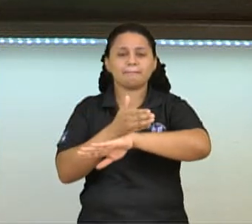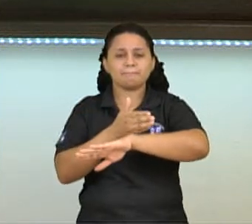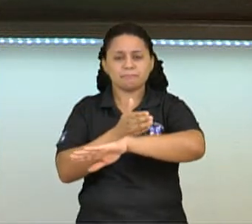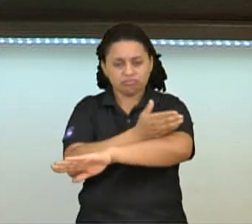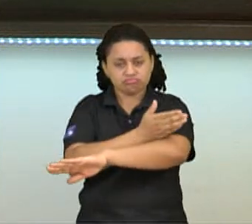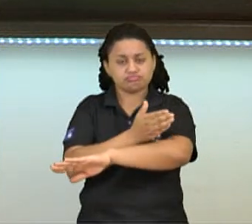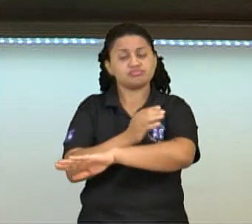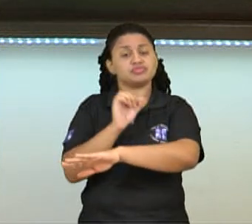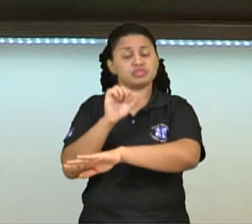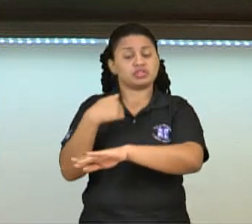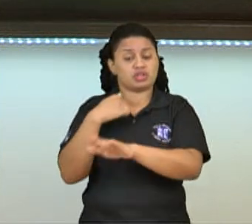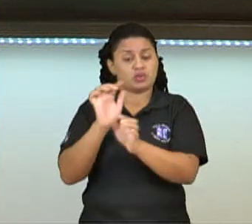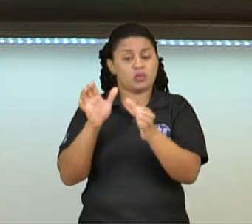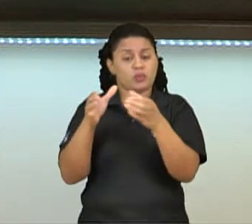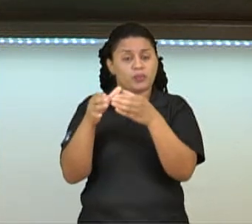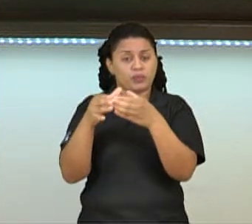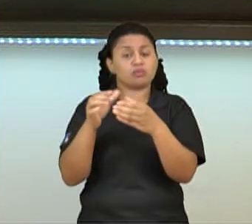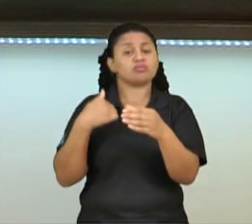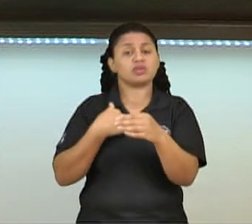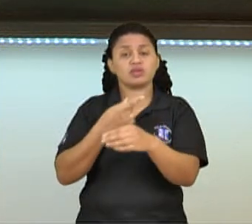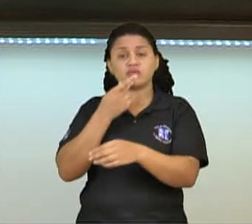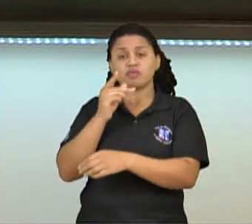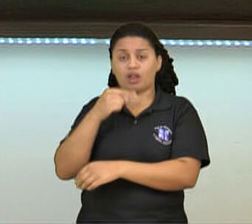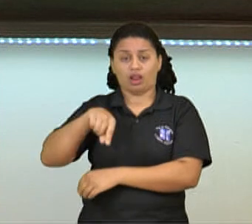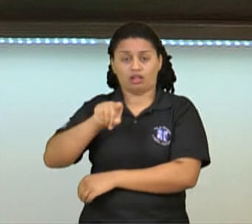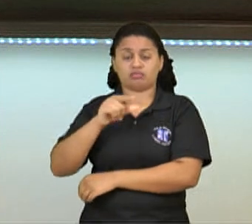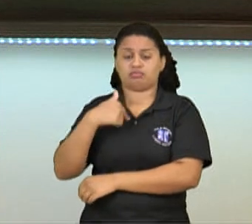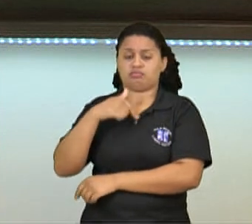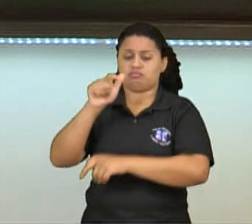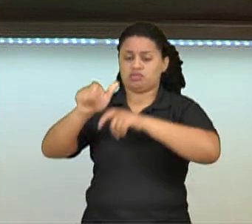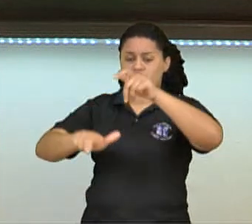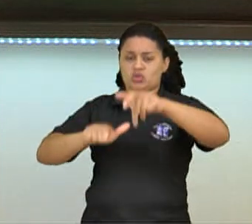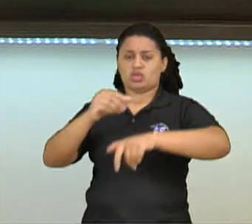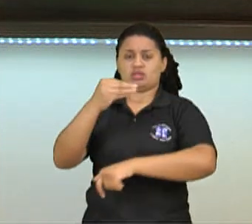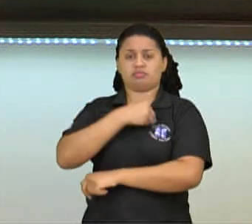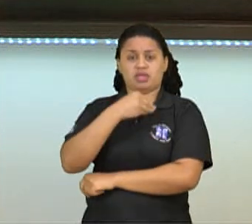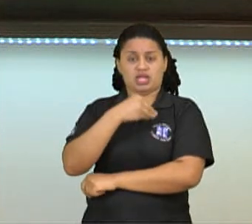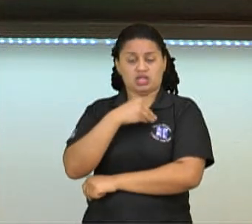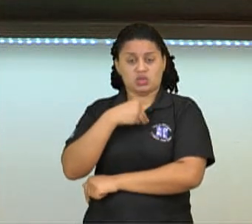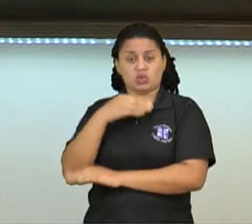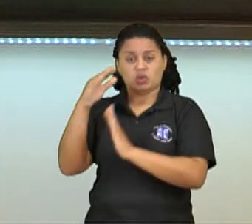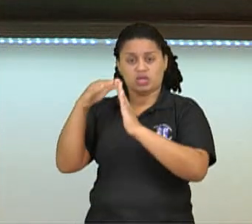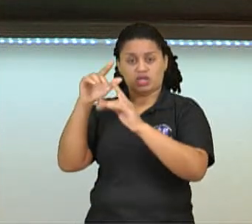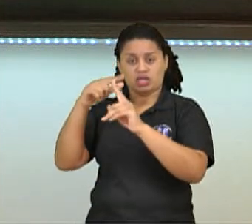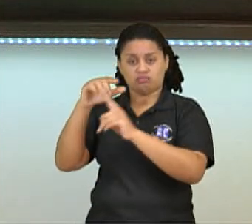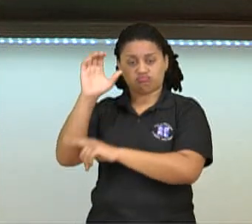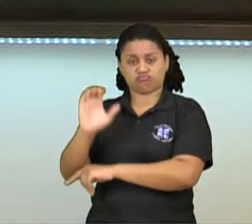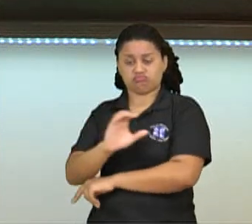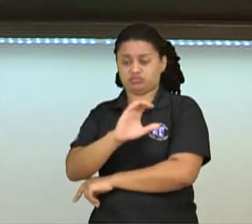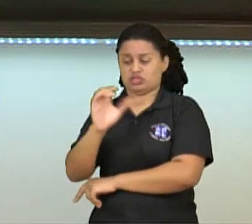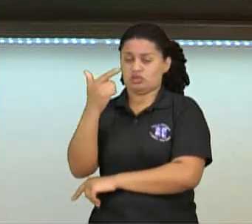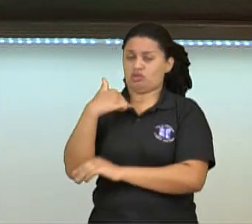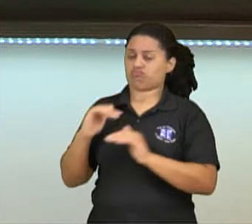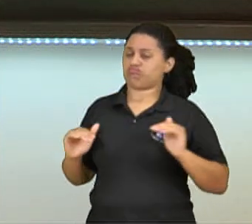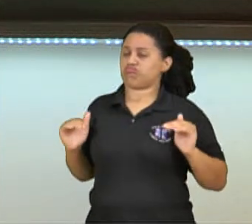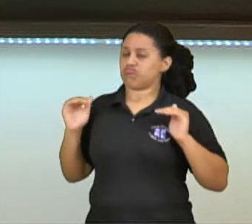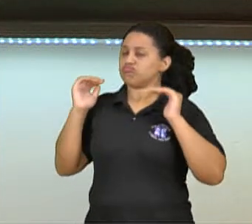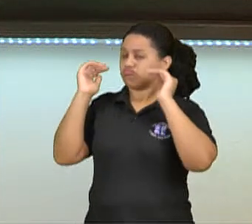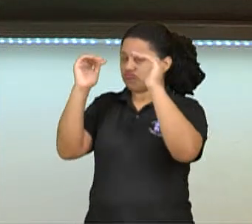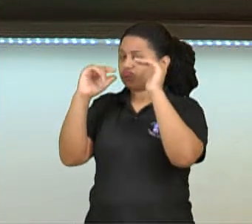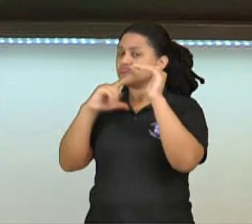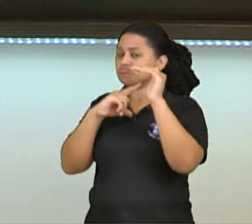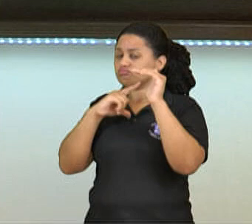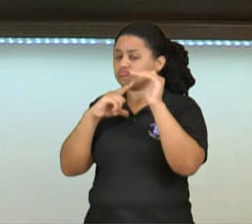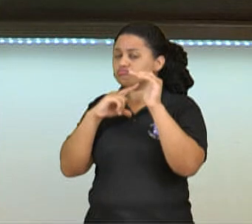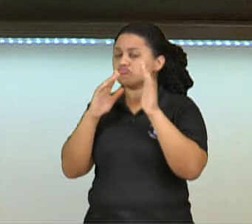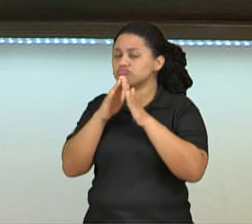muitas vezes era inclusive considerada um grupo de pecadores pela Igreja Católica, que era a grande instituição